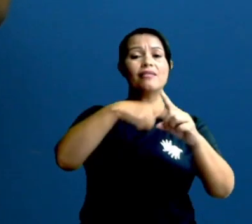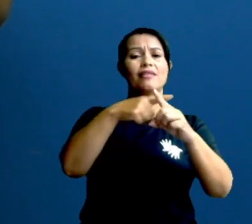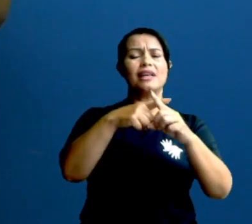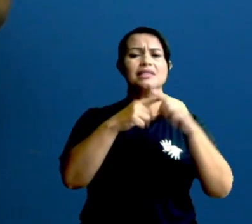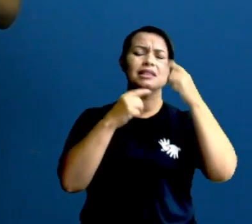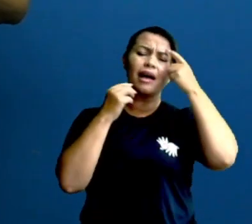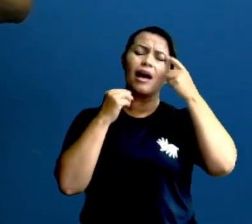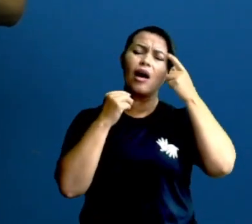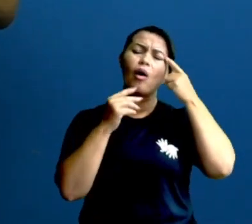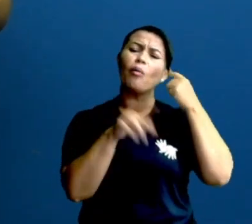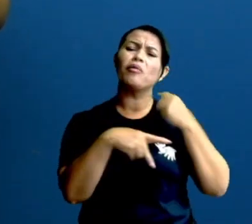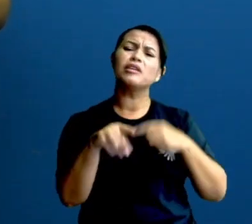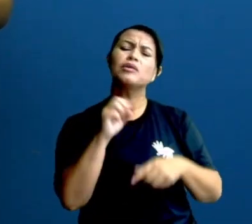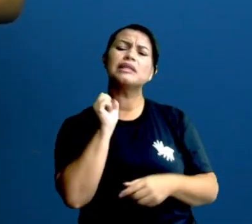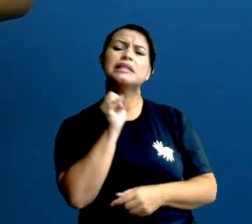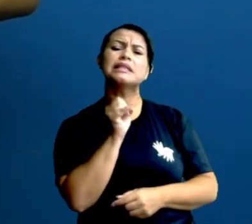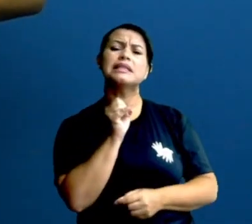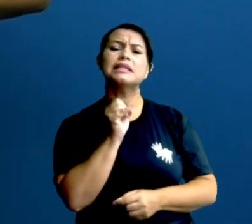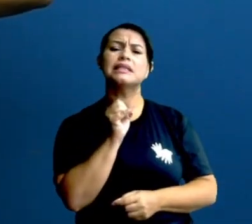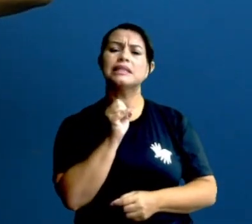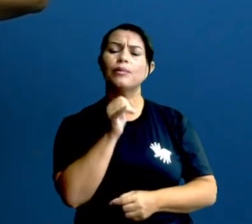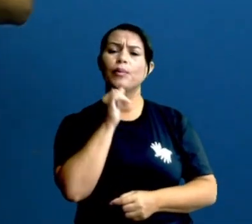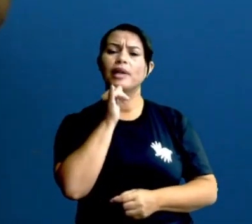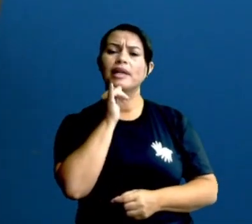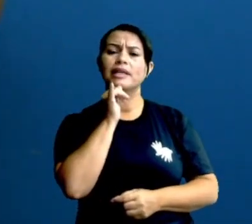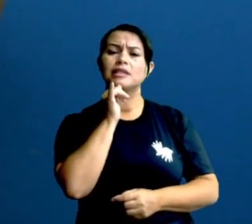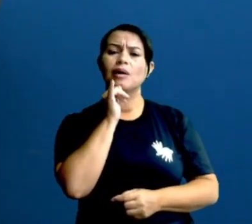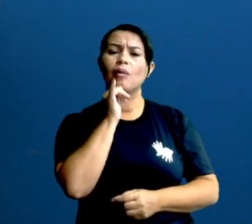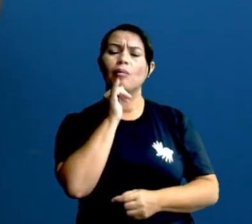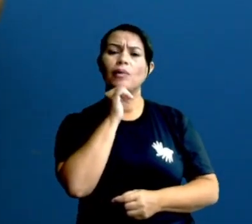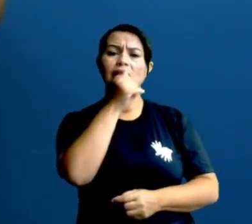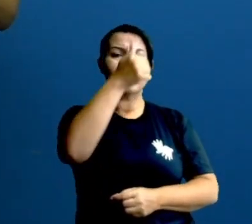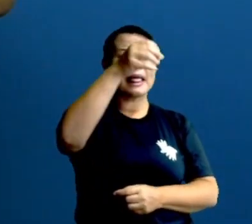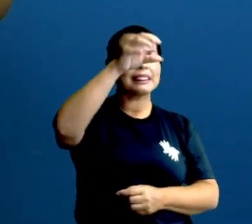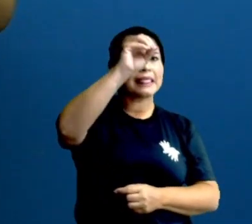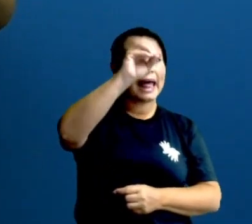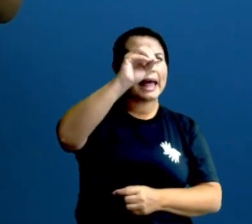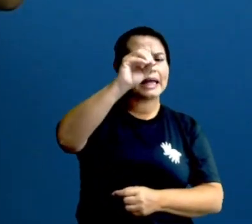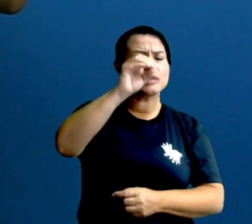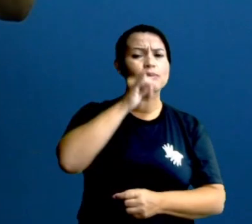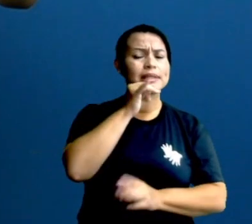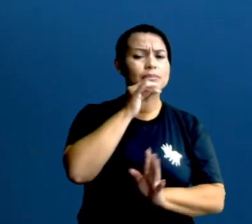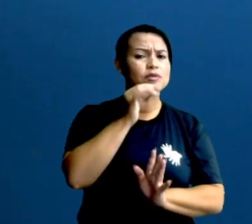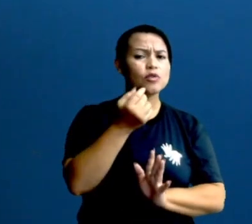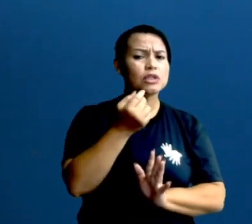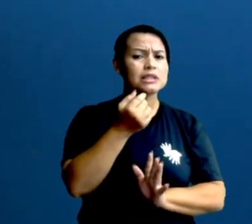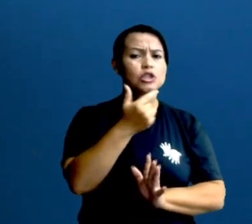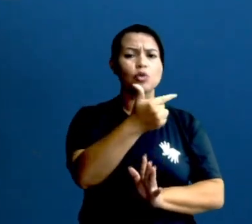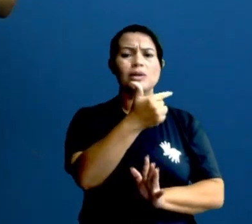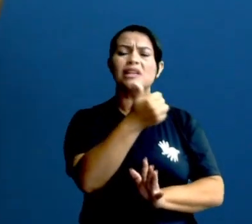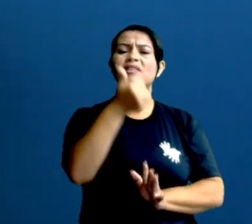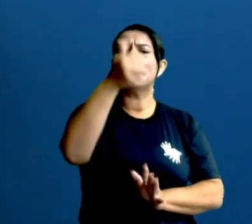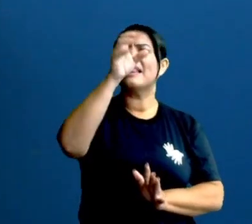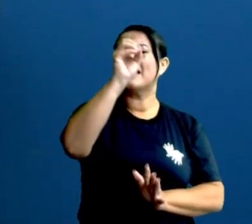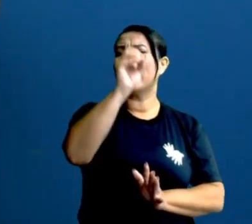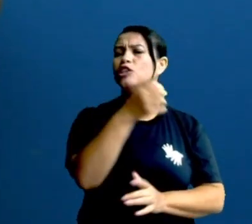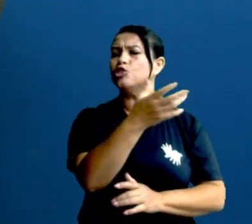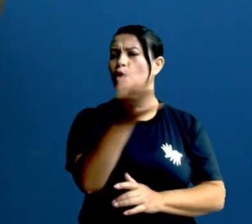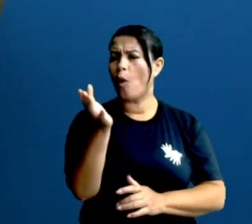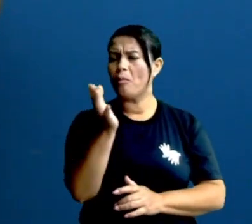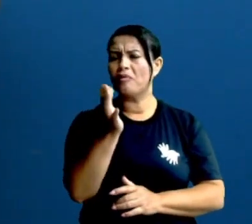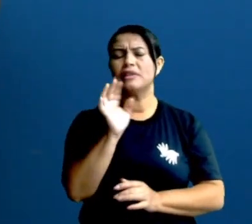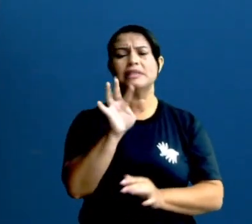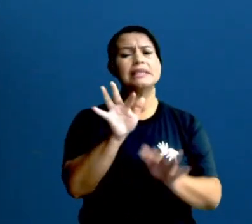Ô, professora, e se for elevado a 10? Certo, se fosse, um exemplo, fosse 2 elevado a 10, você